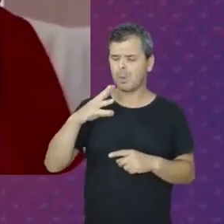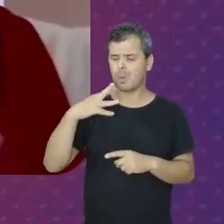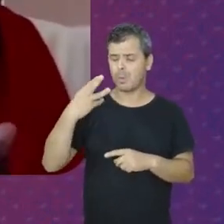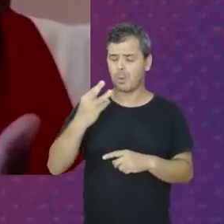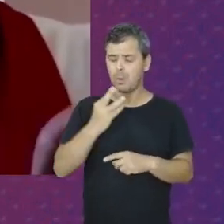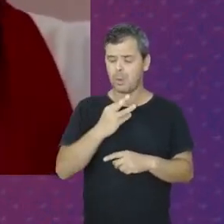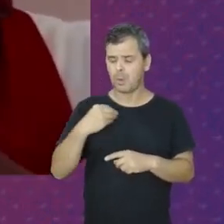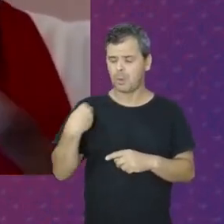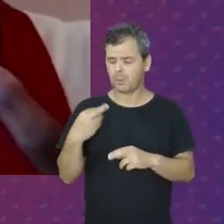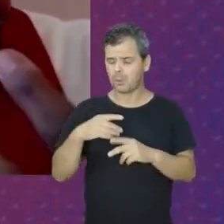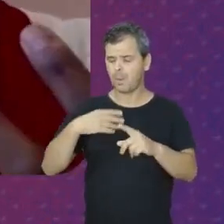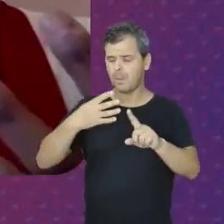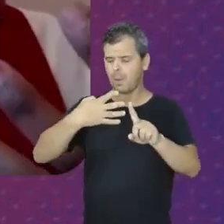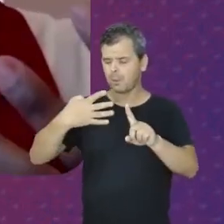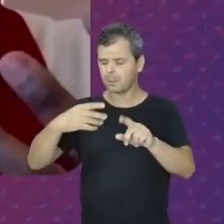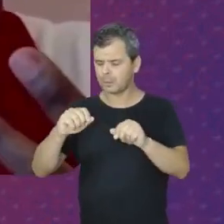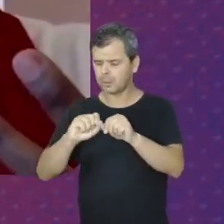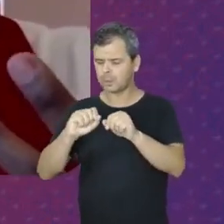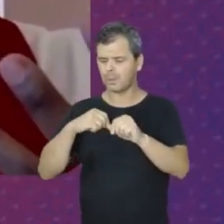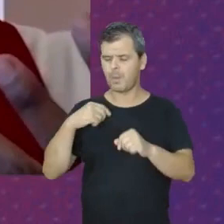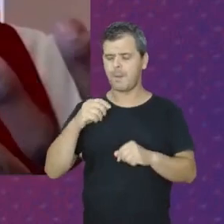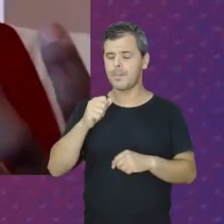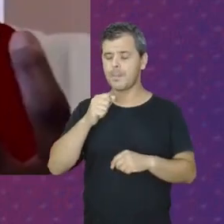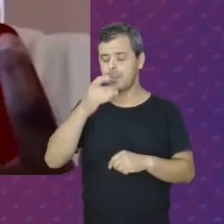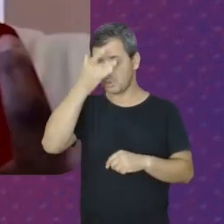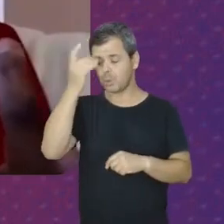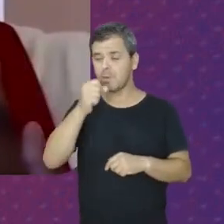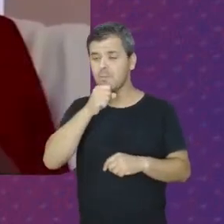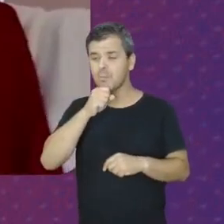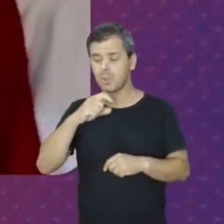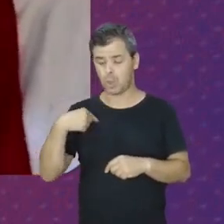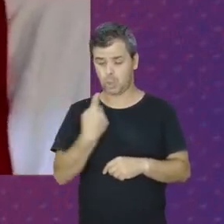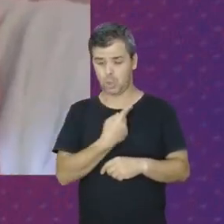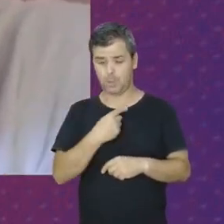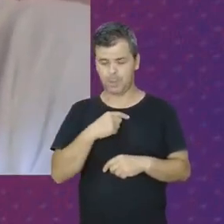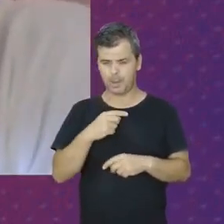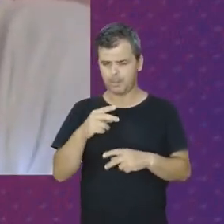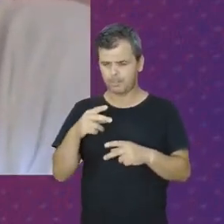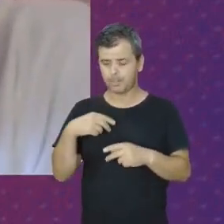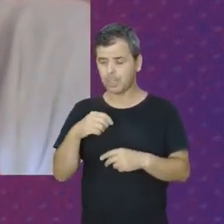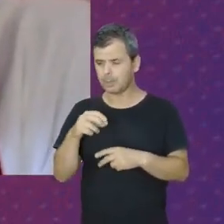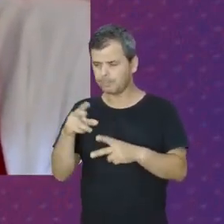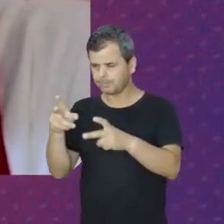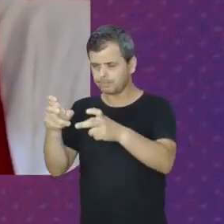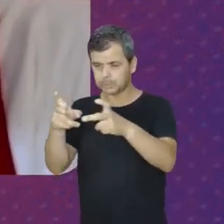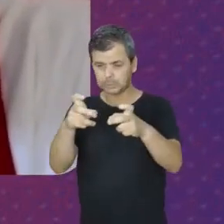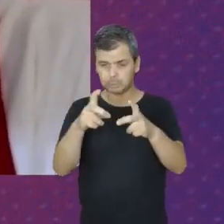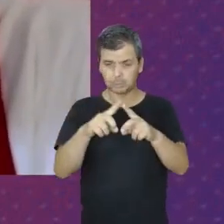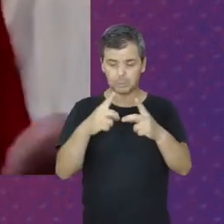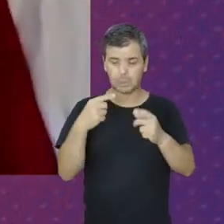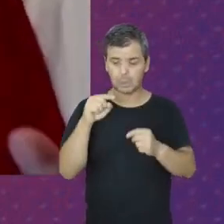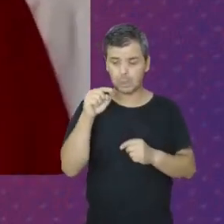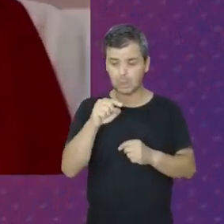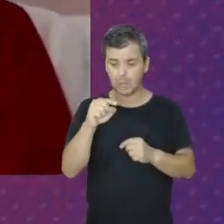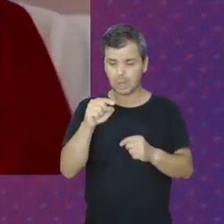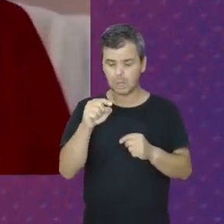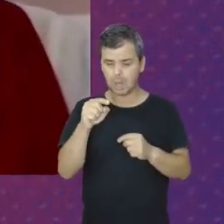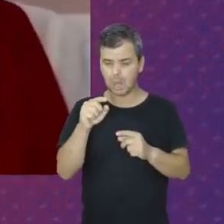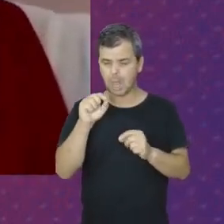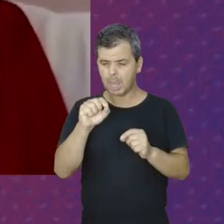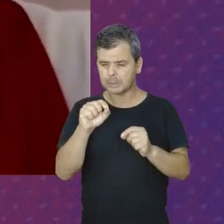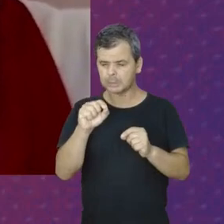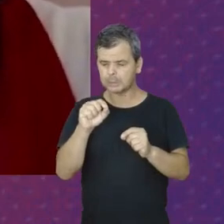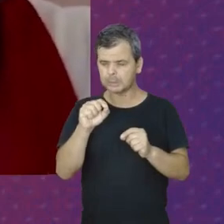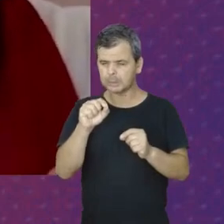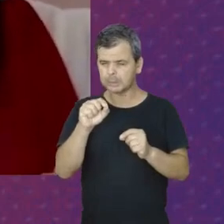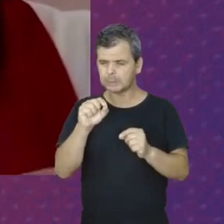velhos. Então, nós temos que observar essa eficácia